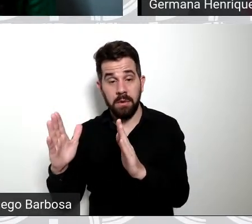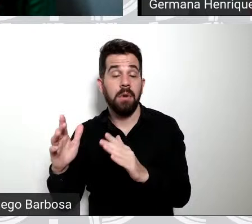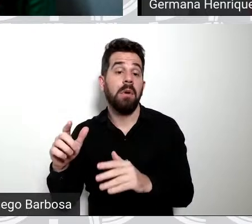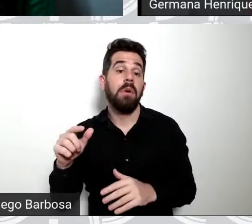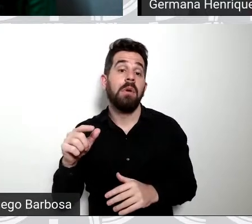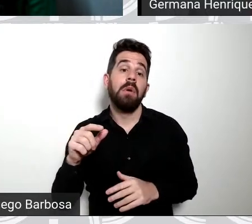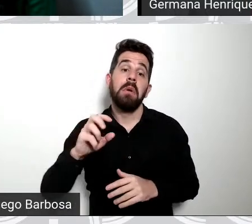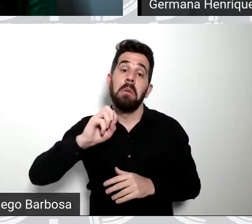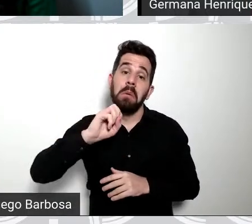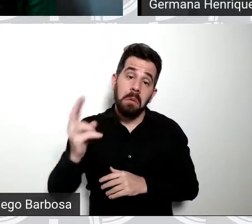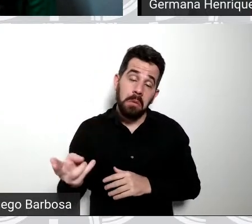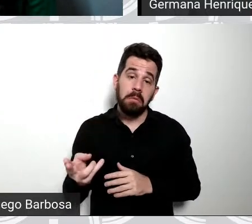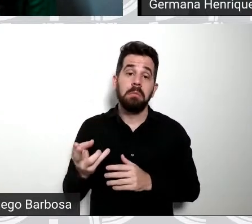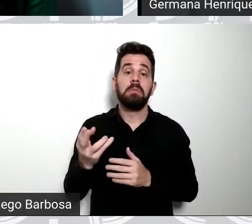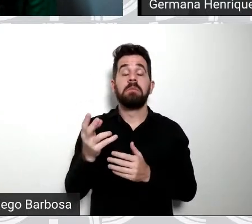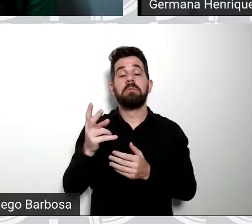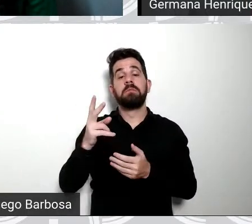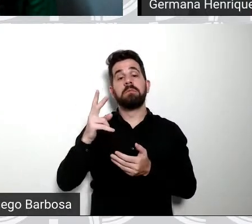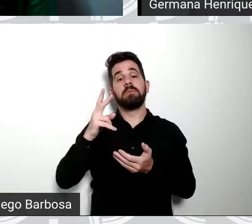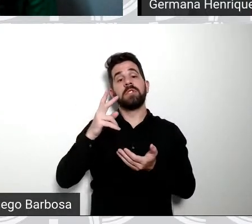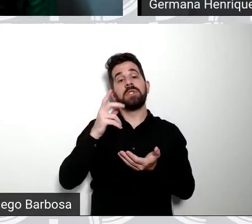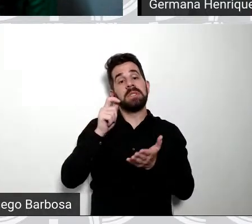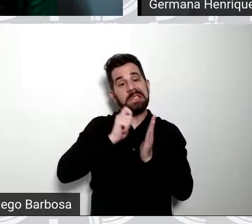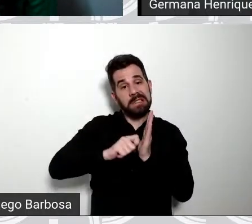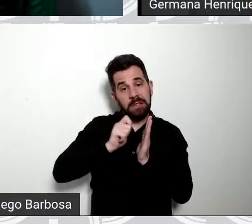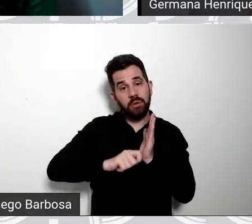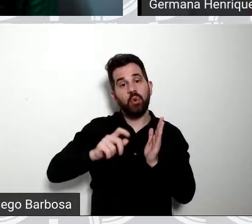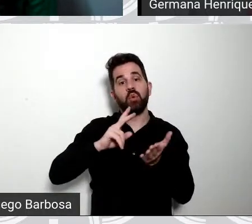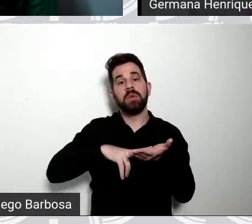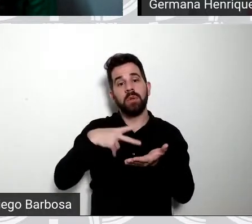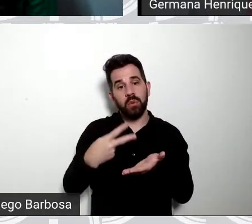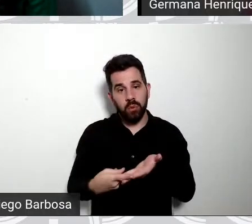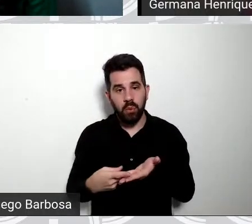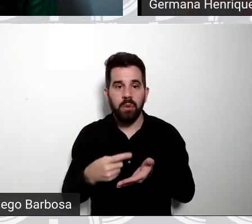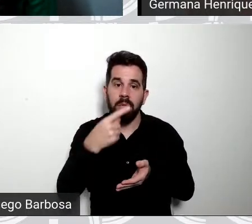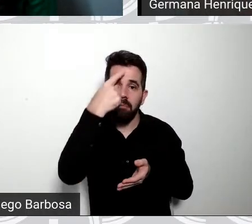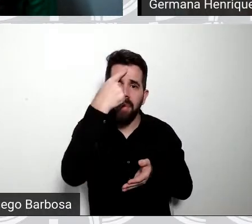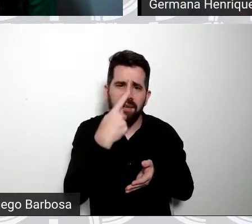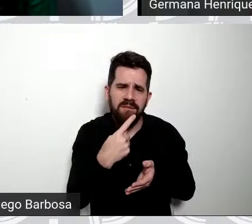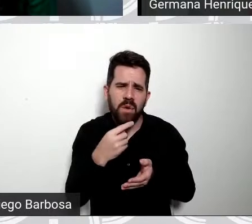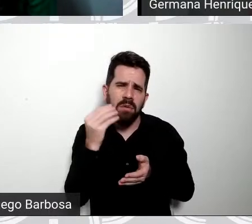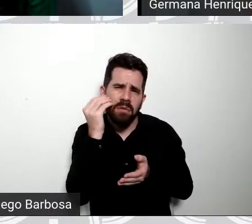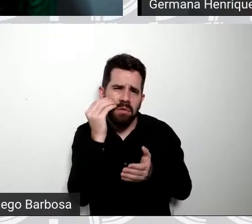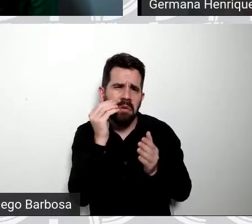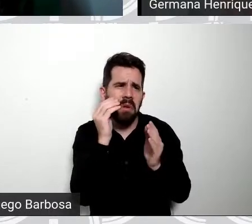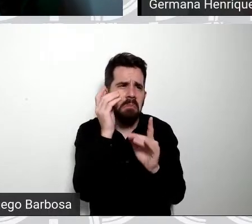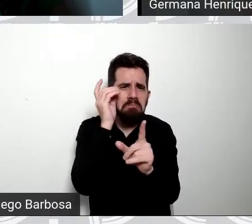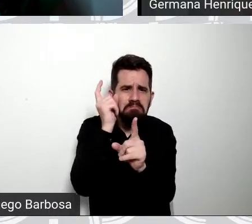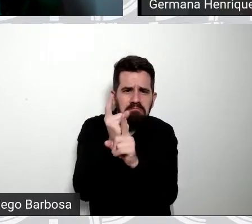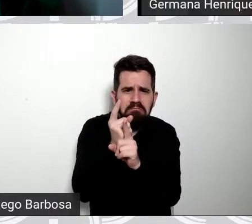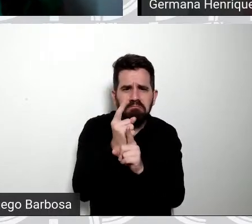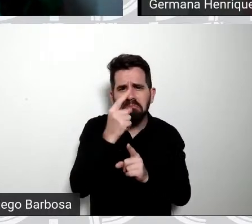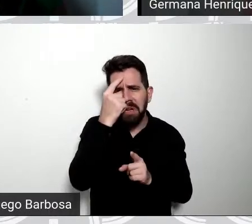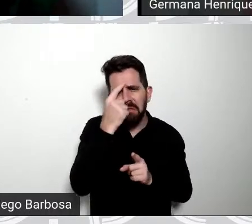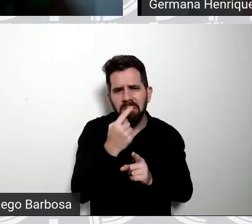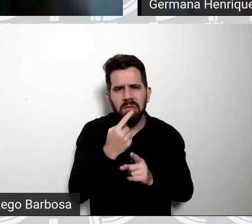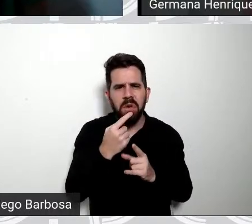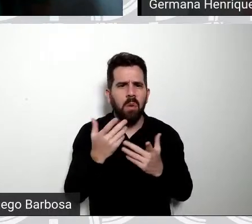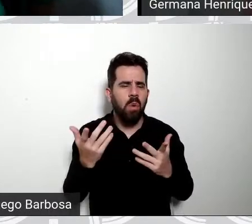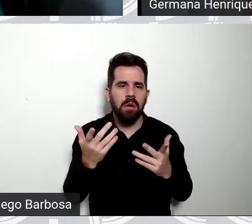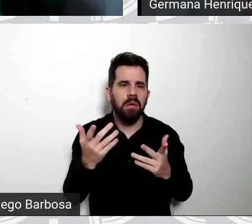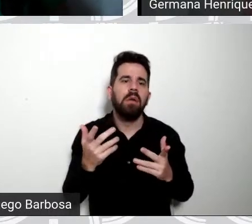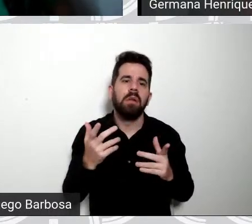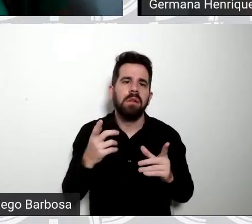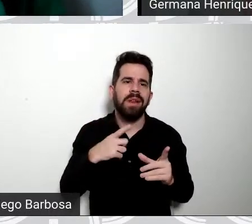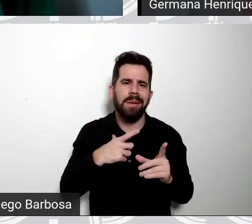pela questão histórica das editoras, das editorações. Então, nós abordávamos a questão de vários lados. E,